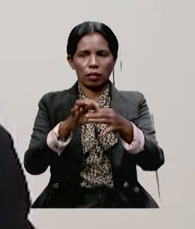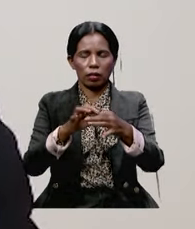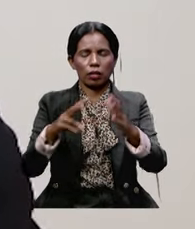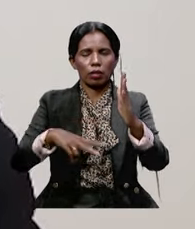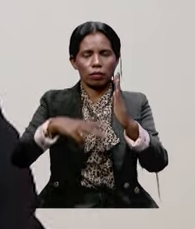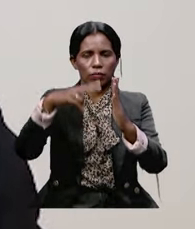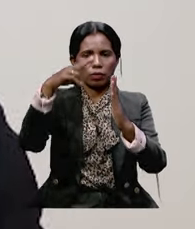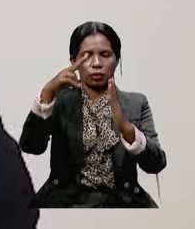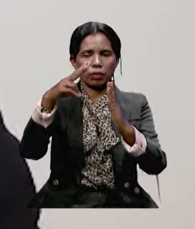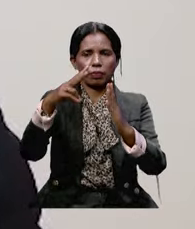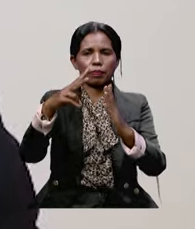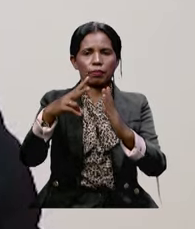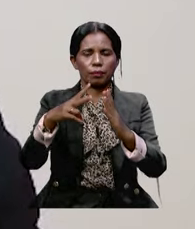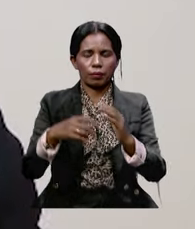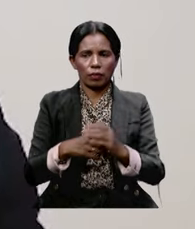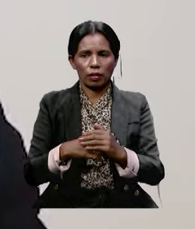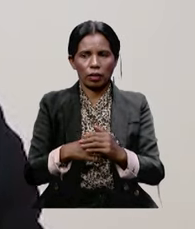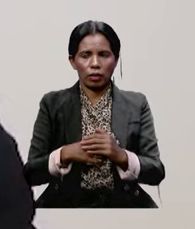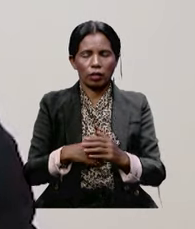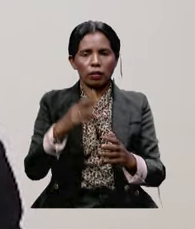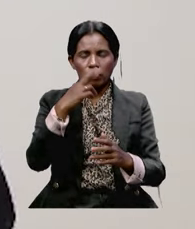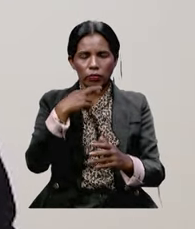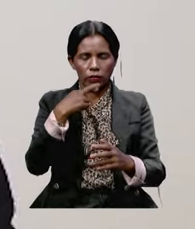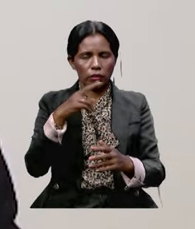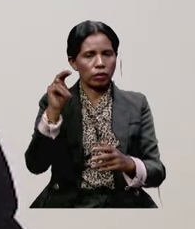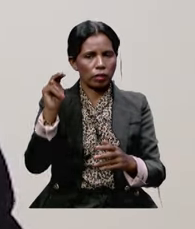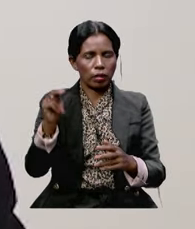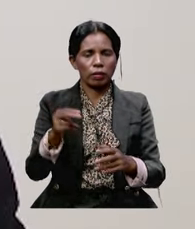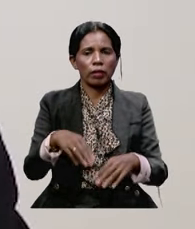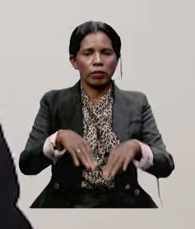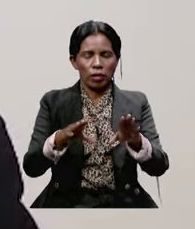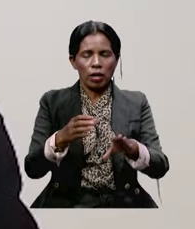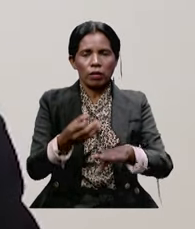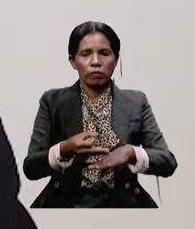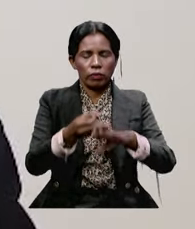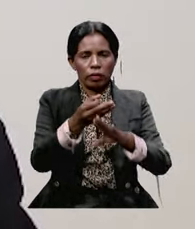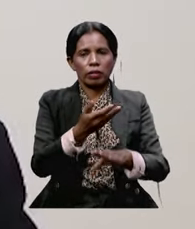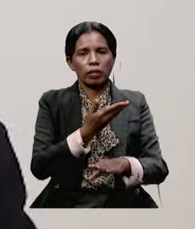be nasira fos. Nebe maka Ronaldian